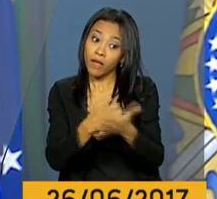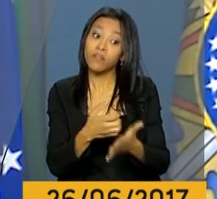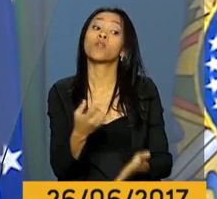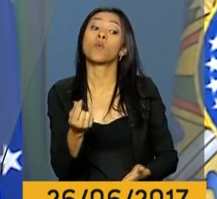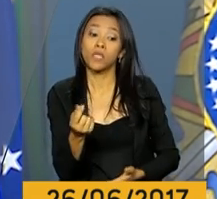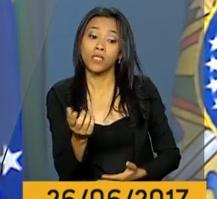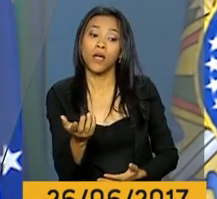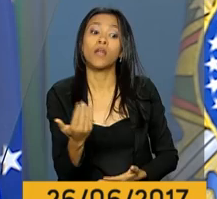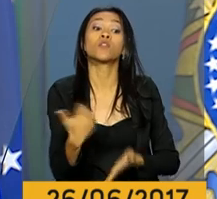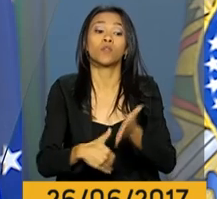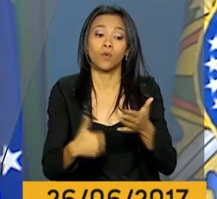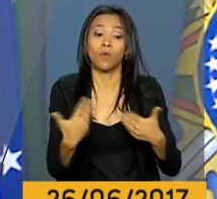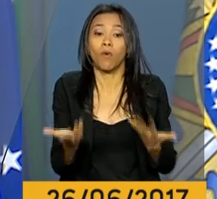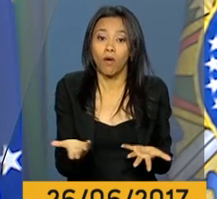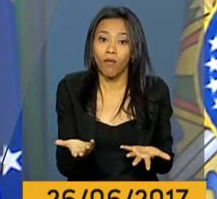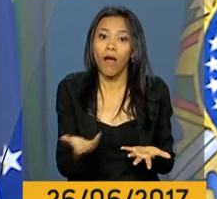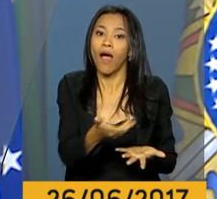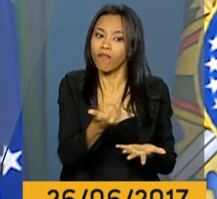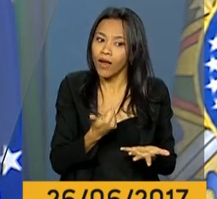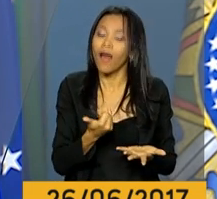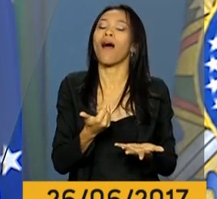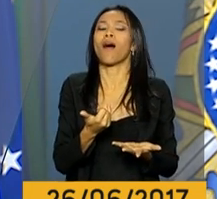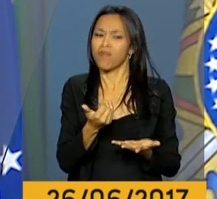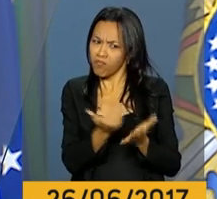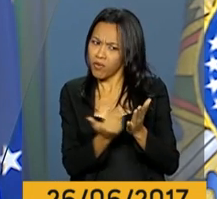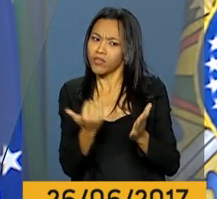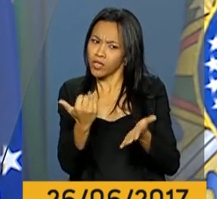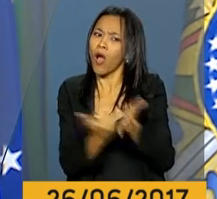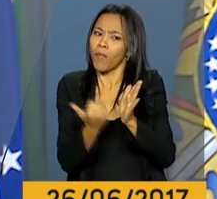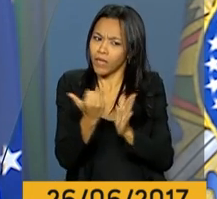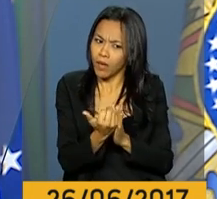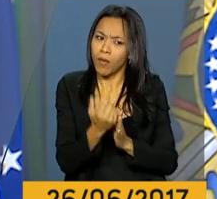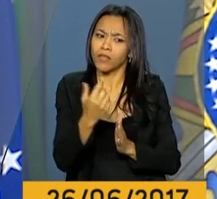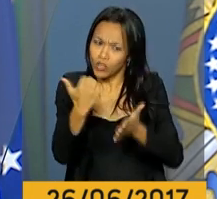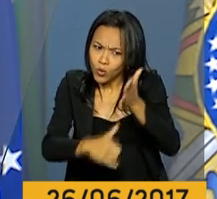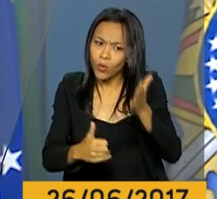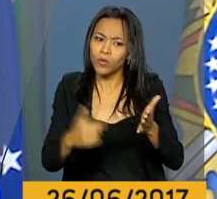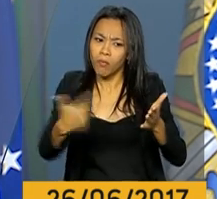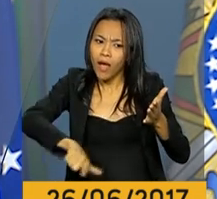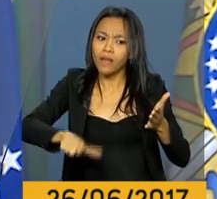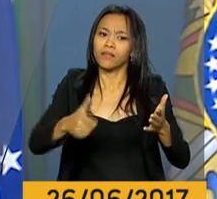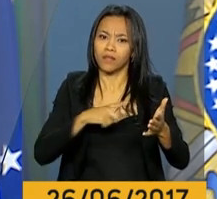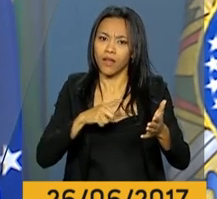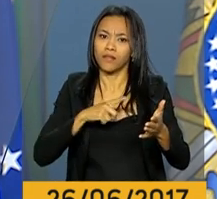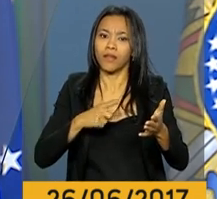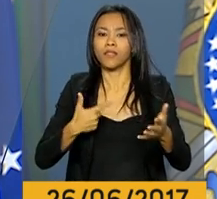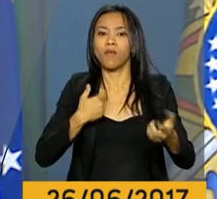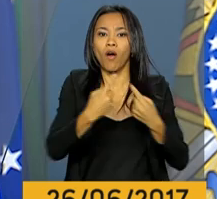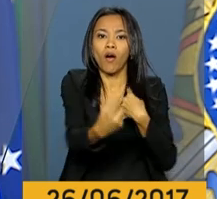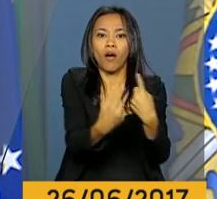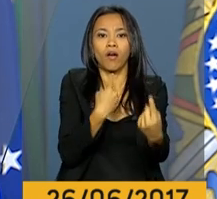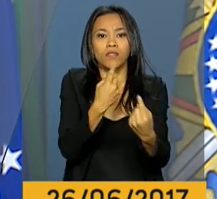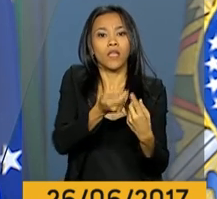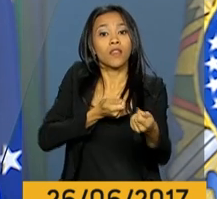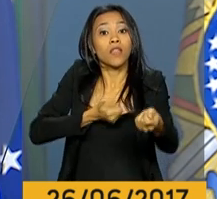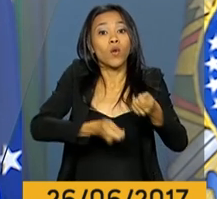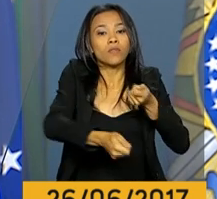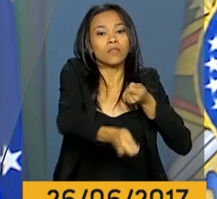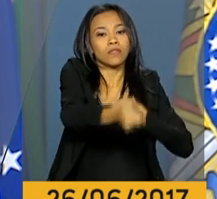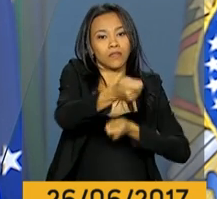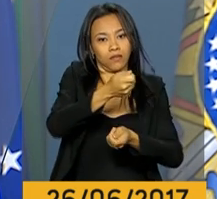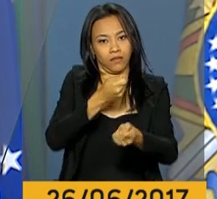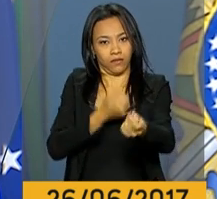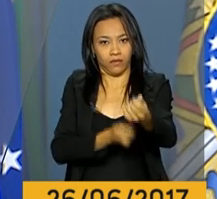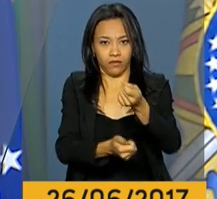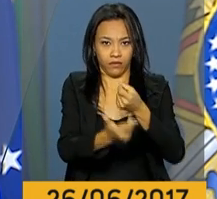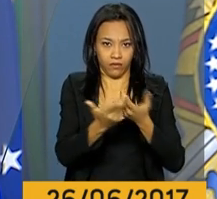pago Qual é o desconto é tanto você não pode aumentar o desconto é uma coisa até socialmente produtiva não é por isso que